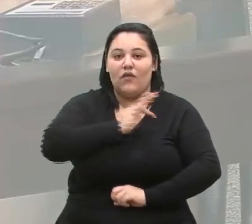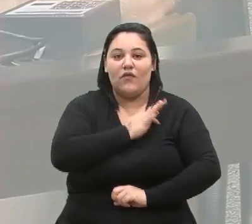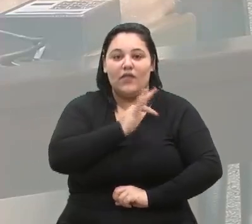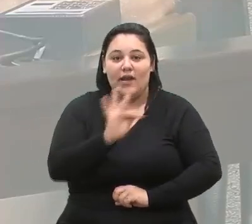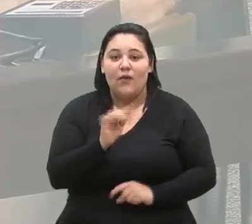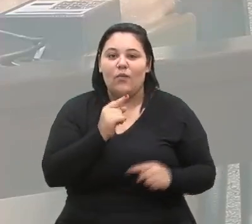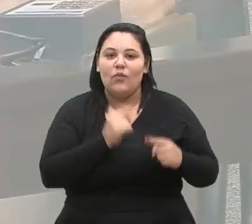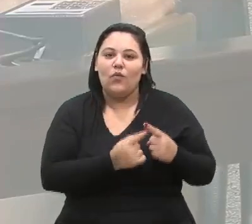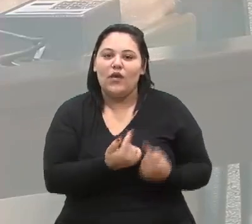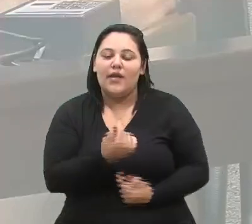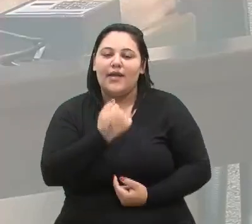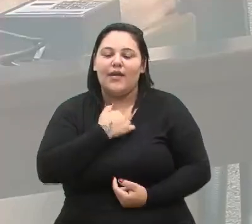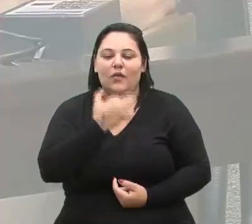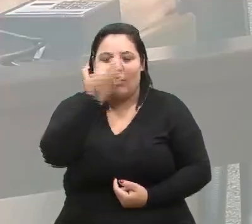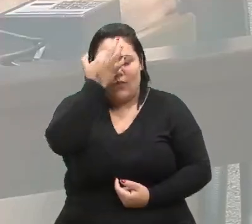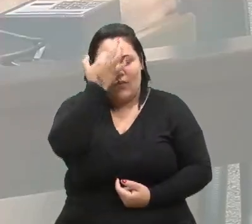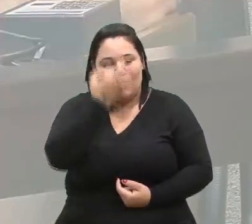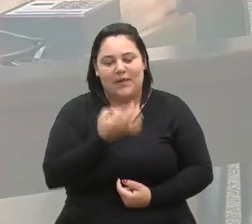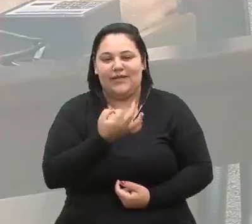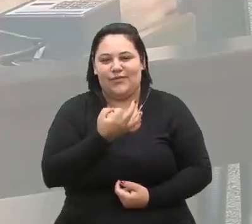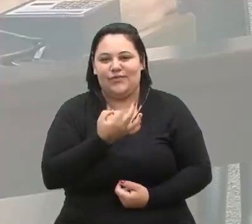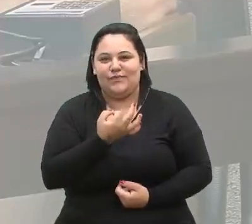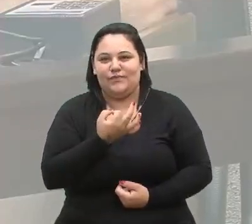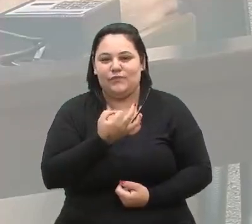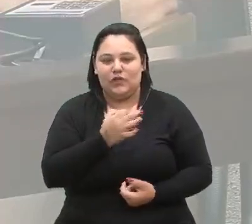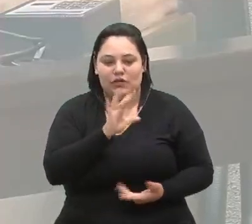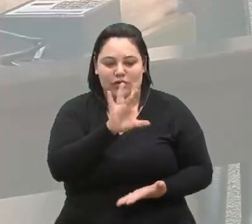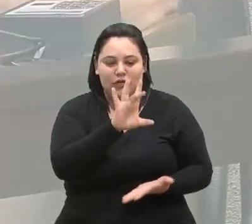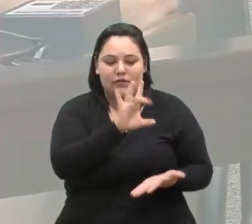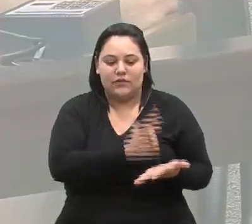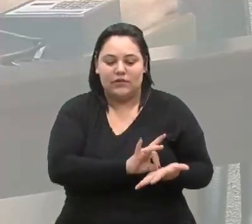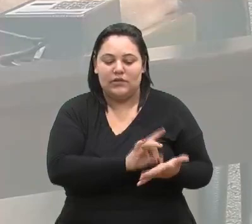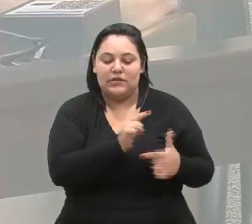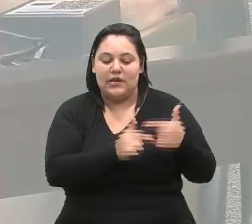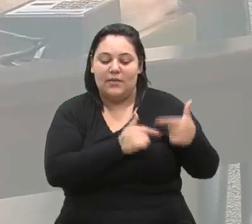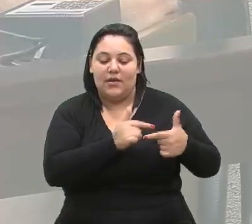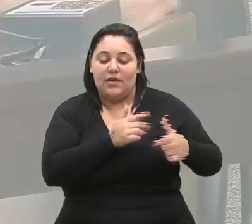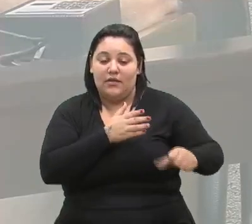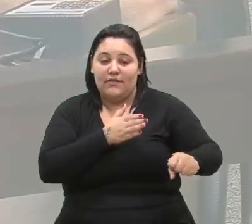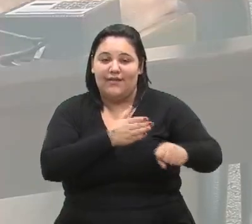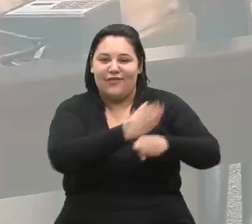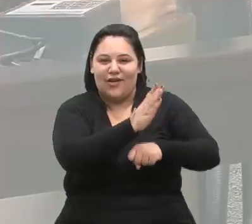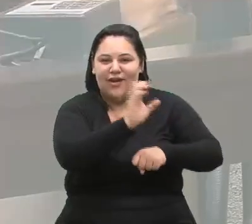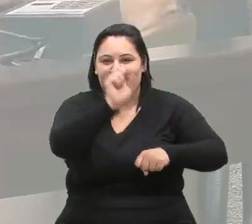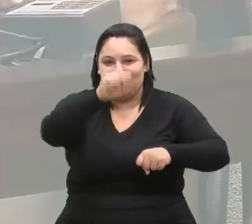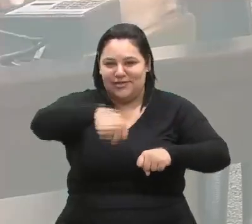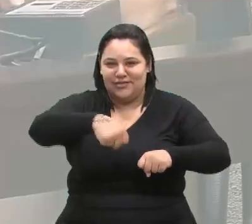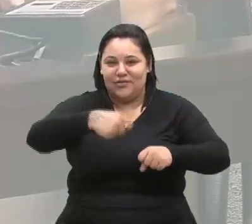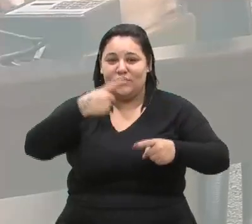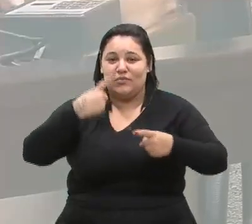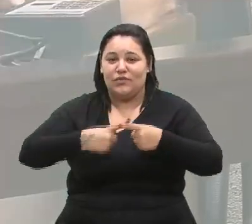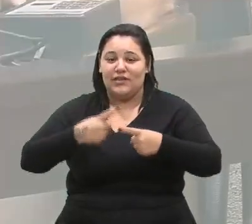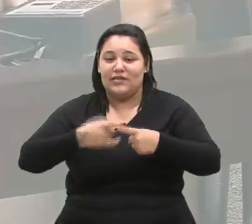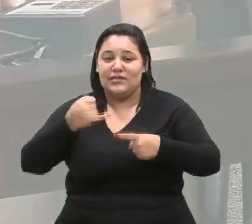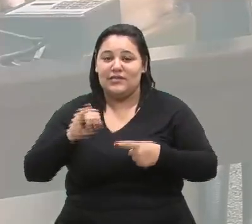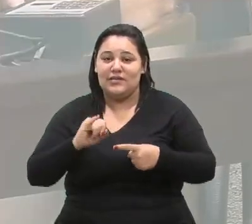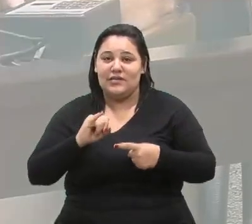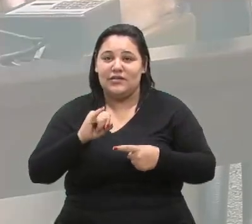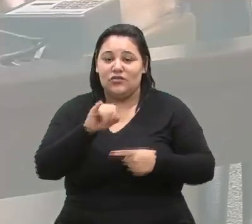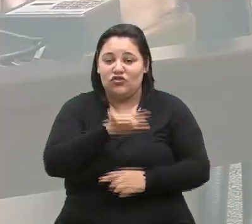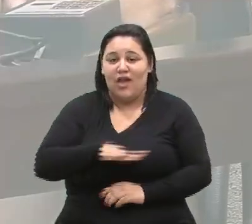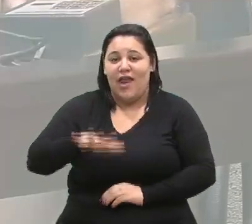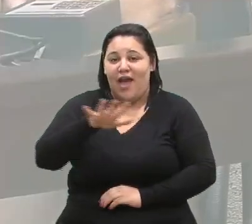entendo que esta regulamentação seria favorável se as plataformas, de uma certa forma, vereador